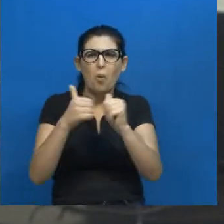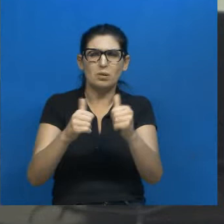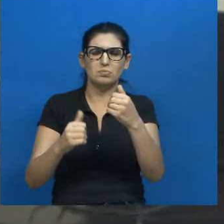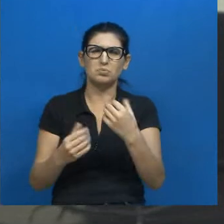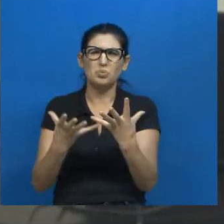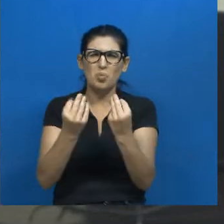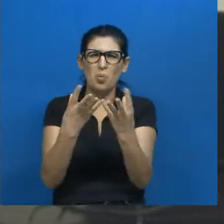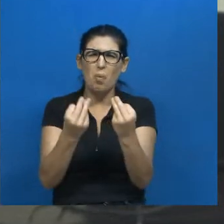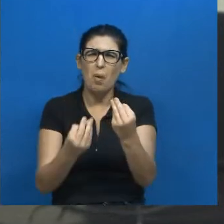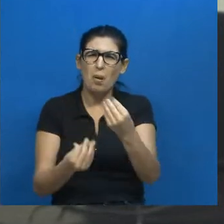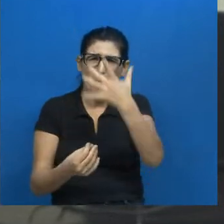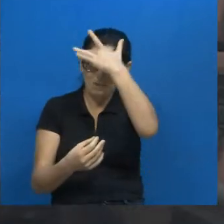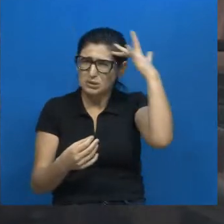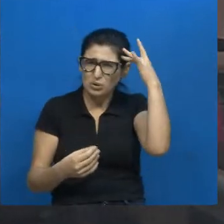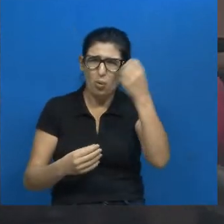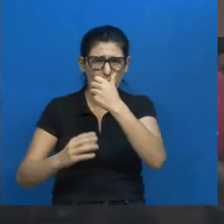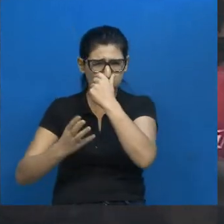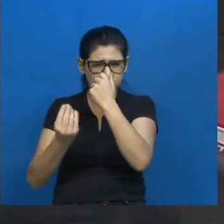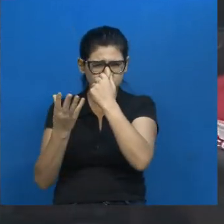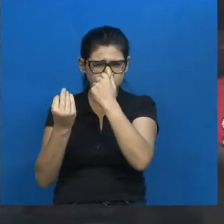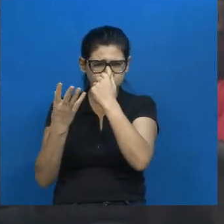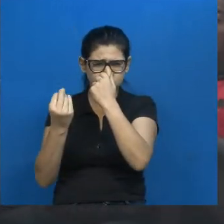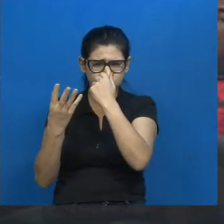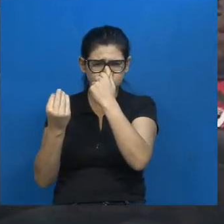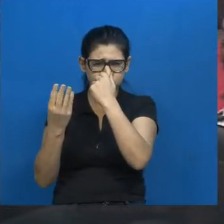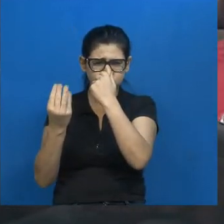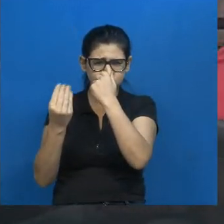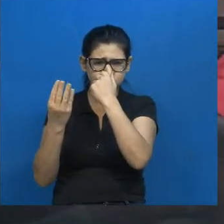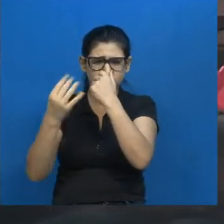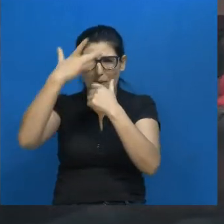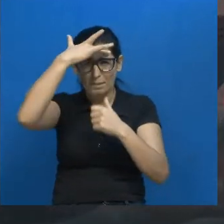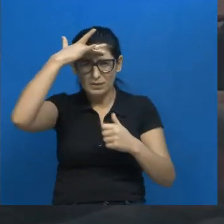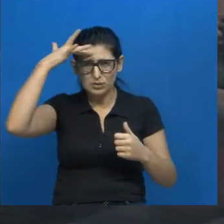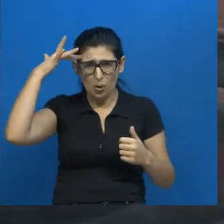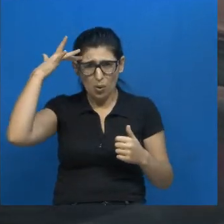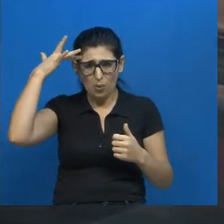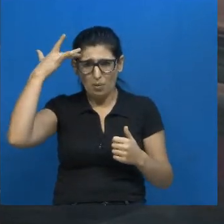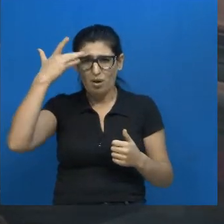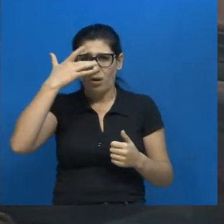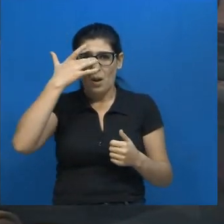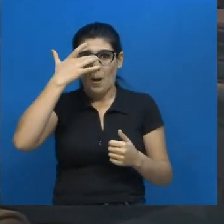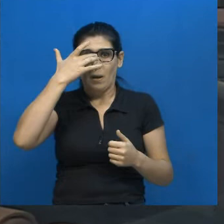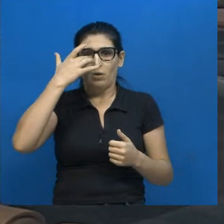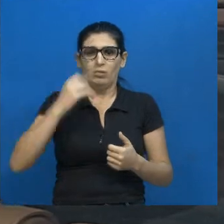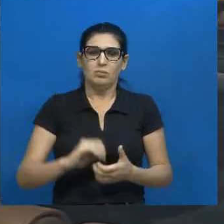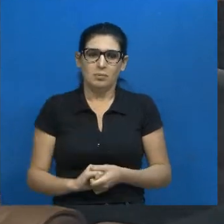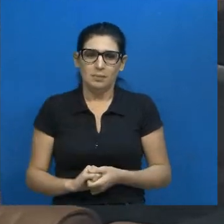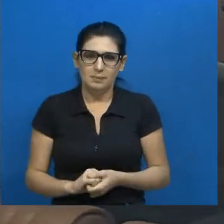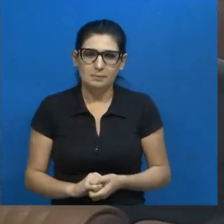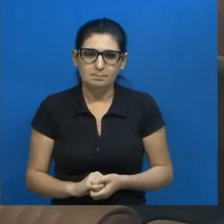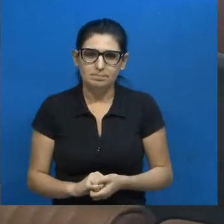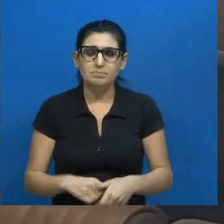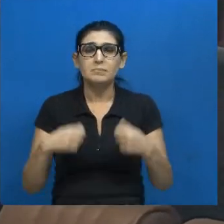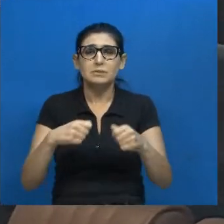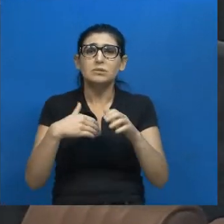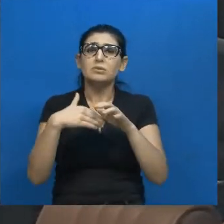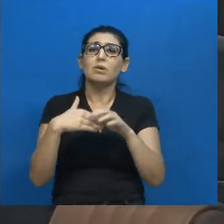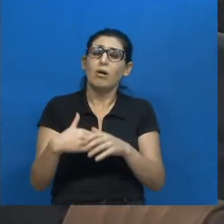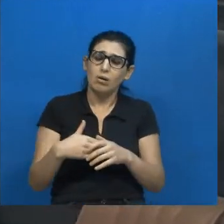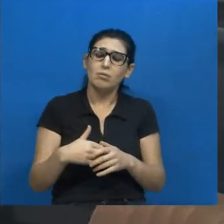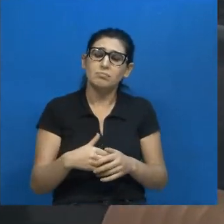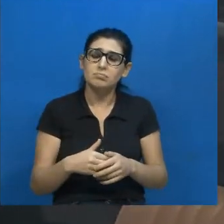cara tem que pegar aquele ônibus que ele não tem, o ciclo do horário dele não atende. E isso, na pesquisa que a gente fez, acabou levantando isso